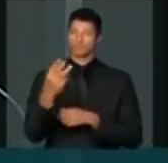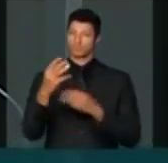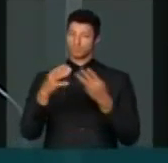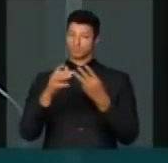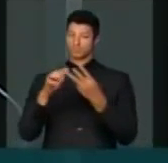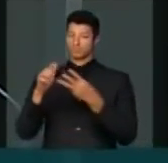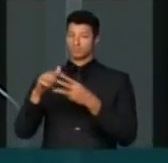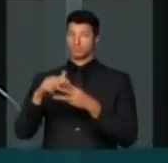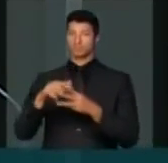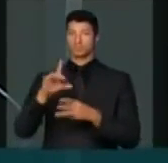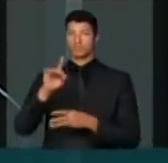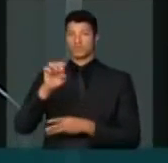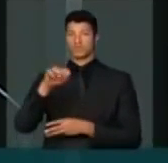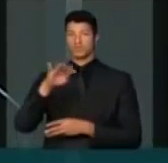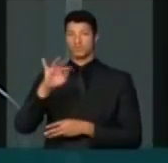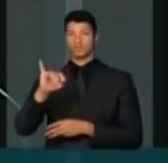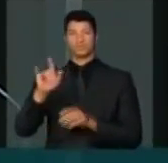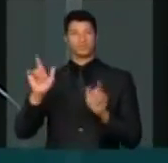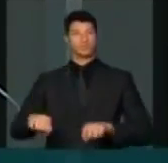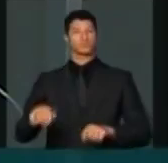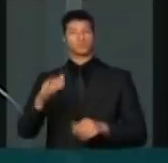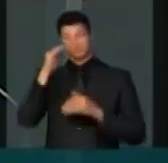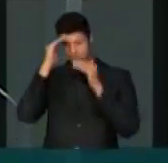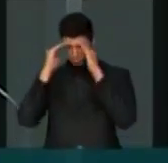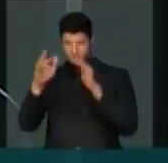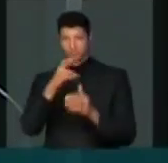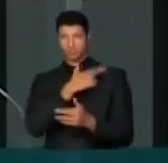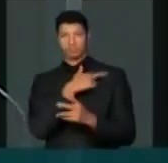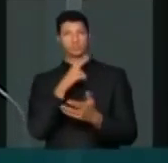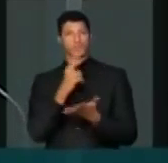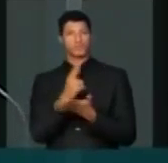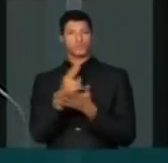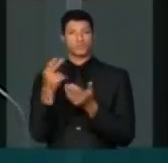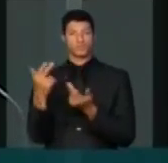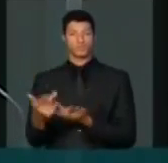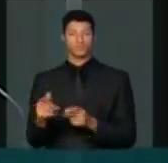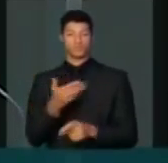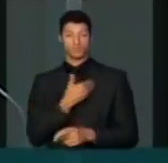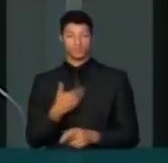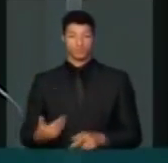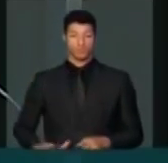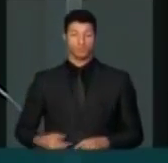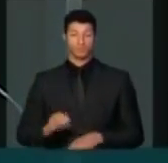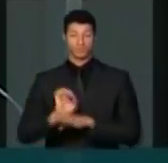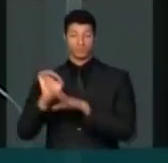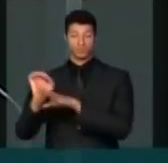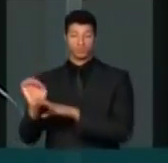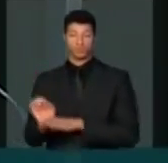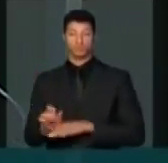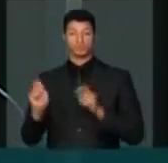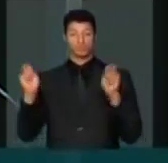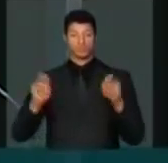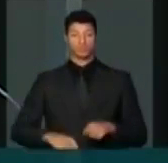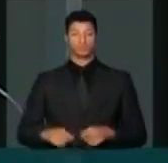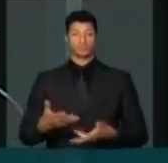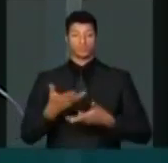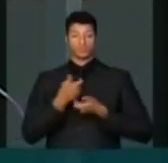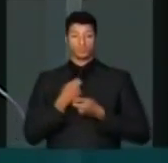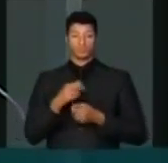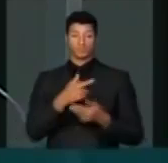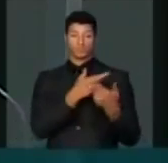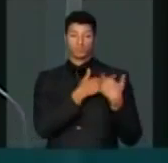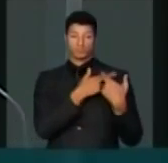esferas. O DENIT tem que cumprir o seu papel. Ao mesmo tempo, os governos estaduais devem assumir a